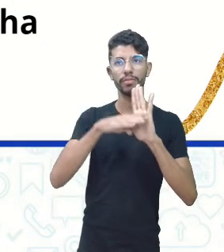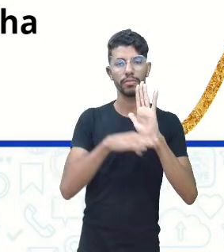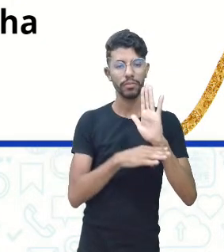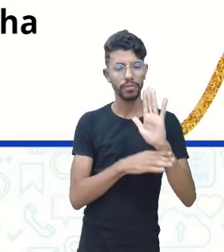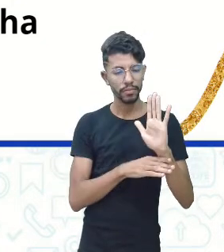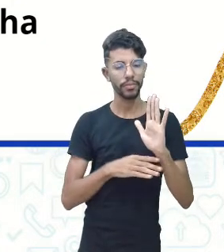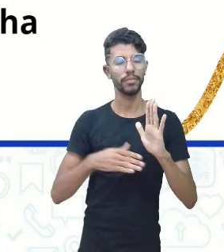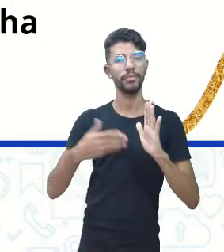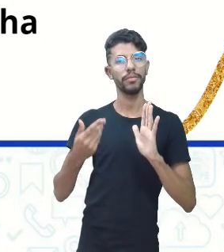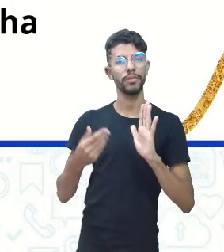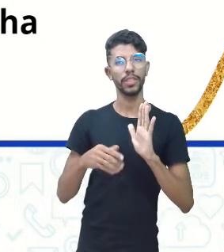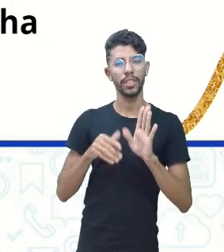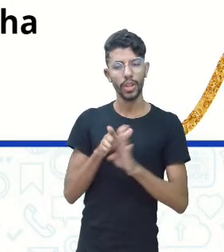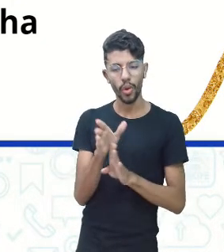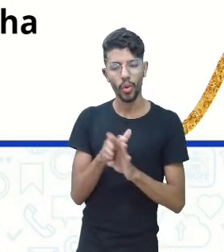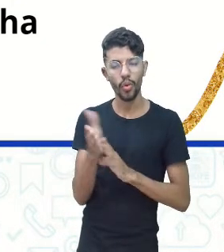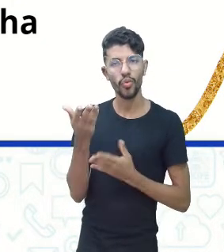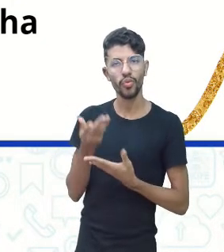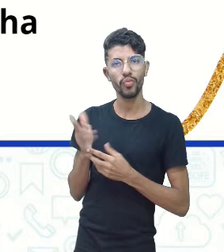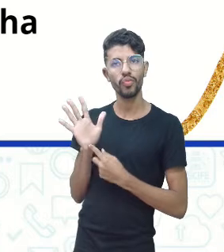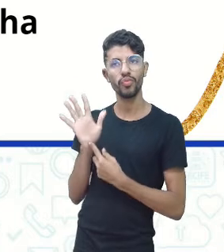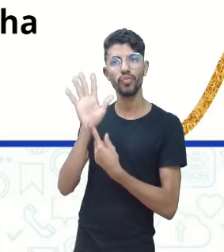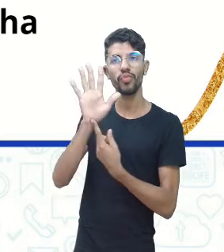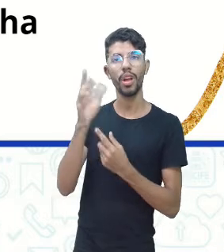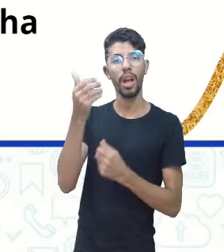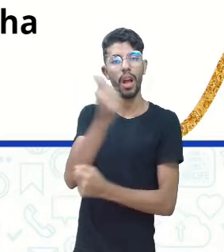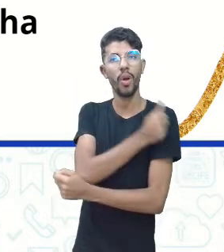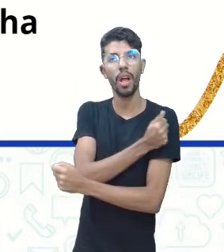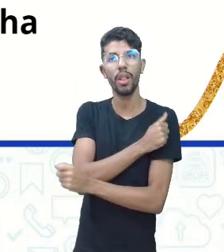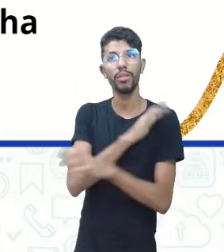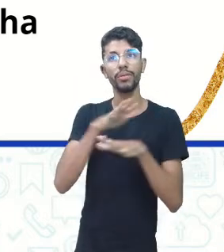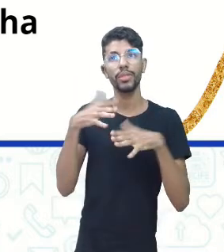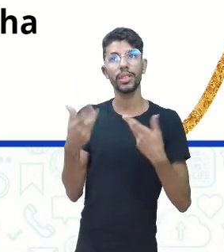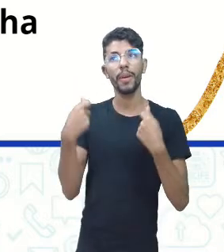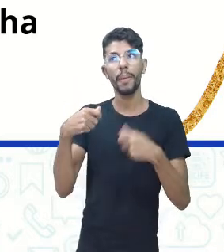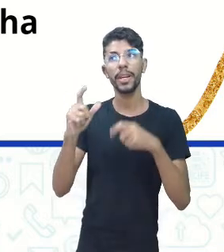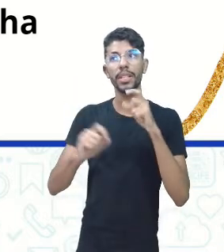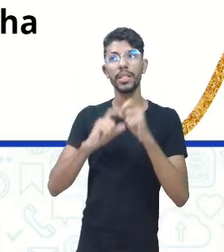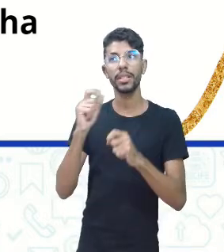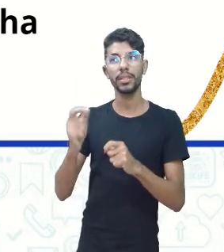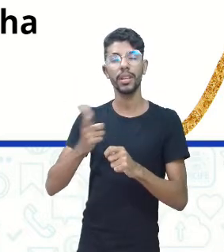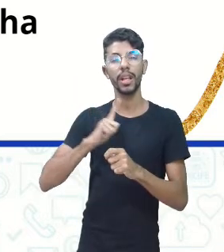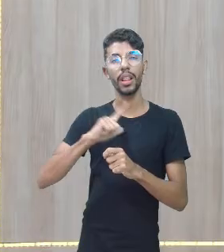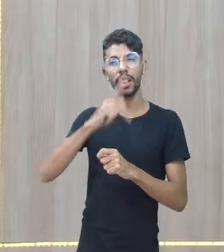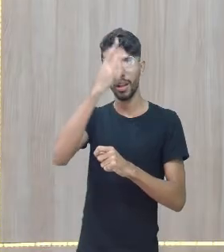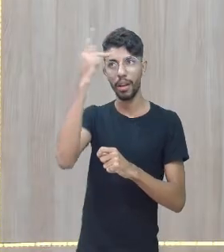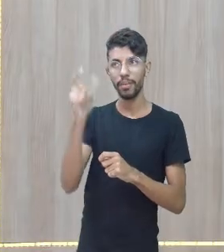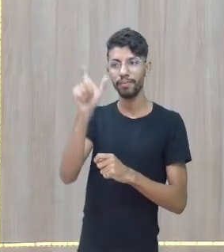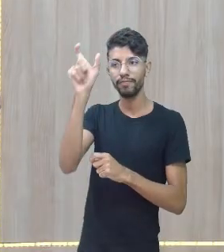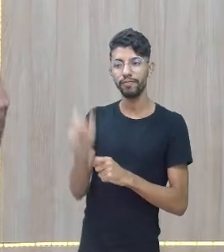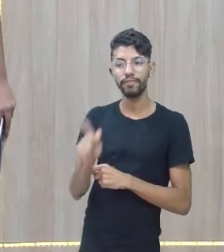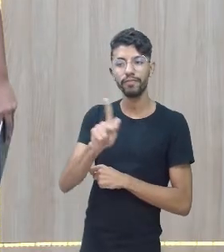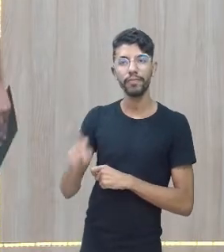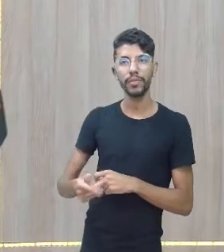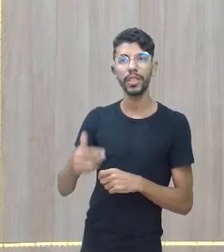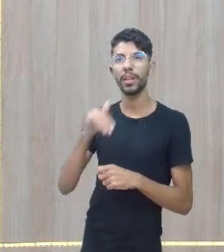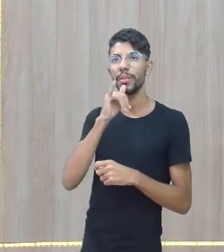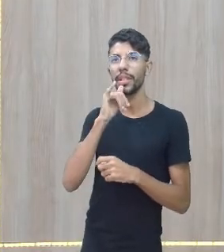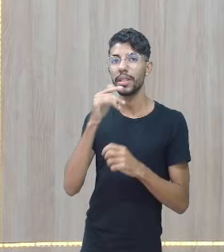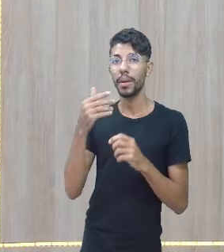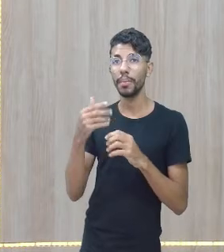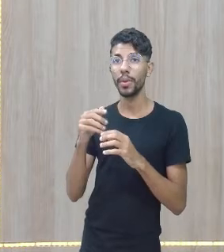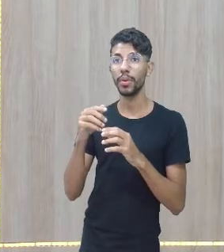acontecer para o aluno, tá certo? Então, precisa necessariamente ter um tutor, tirando o caso que eu falei aqui dos